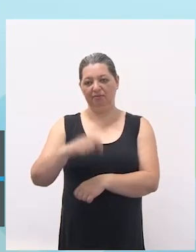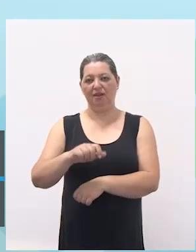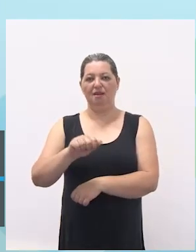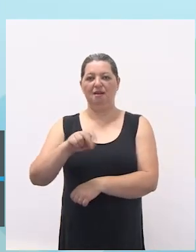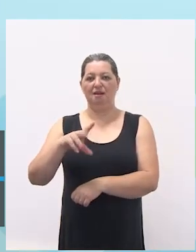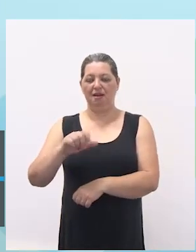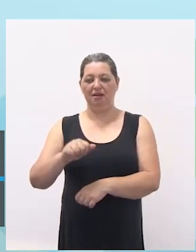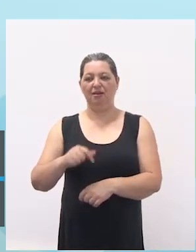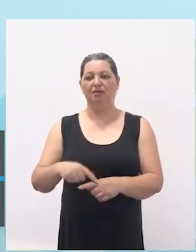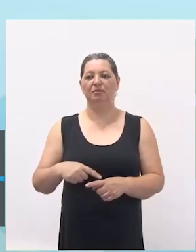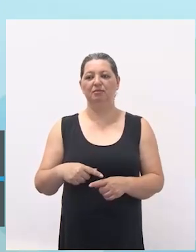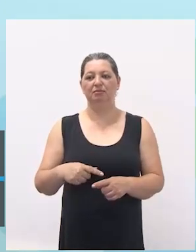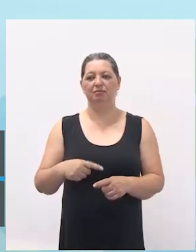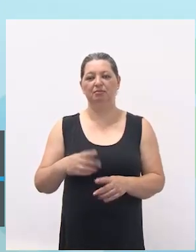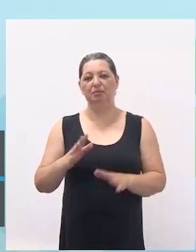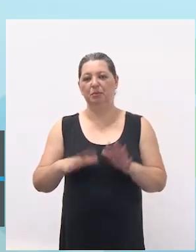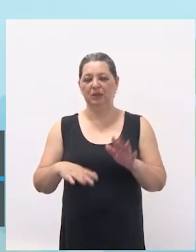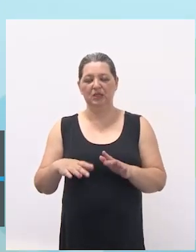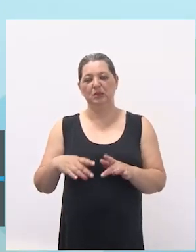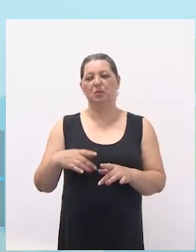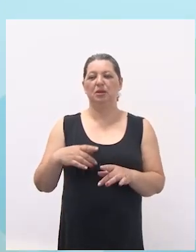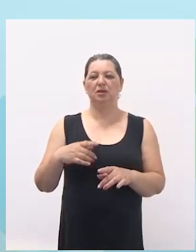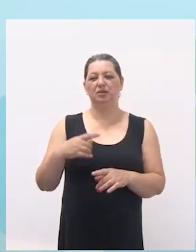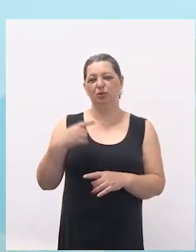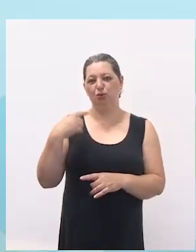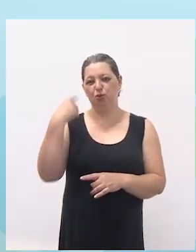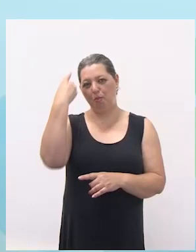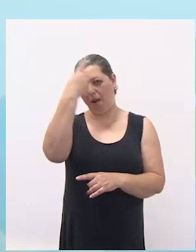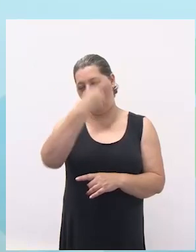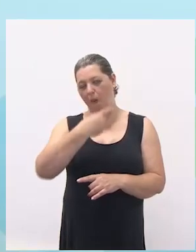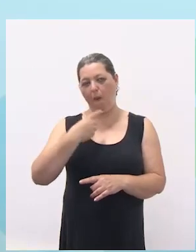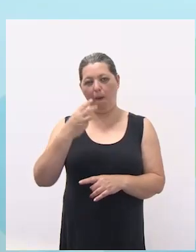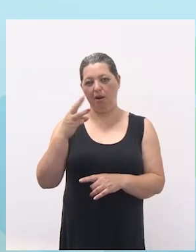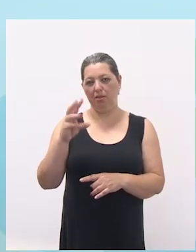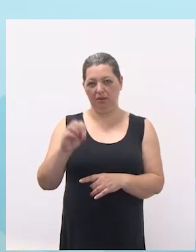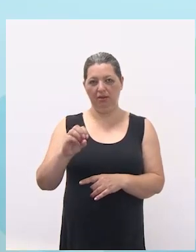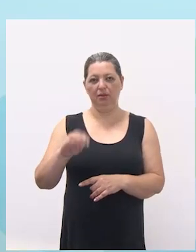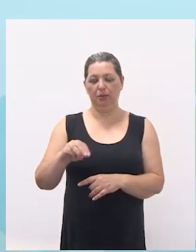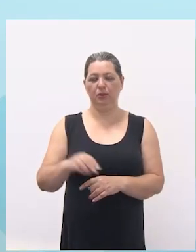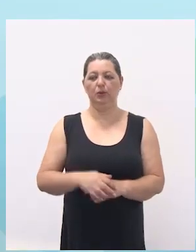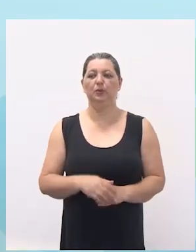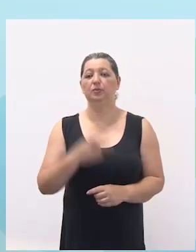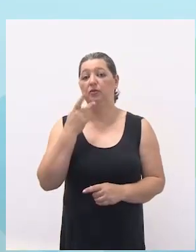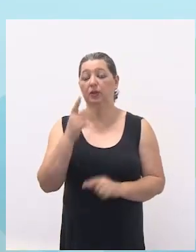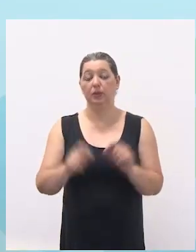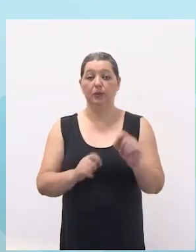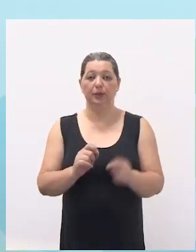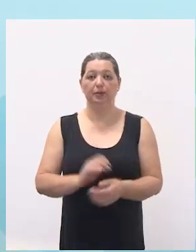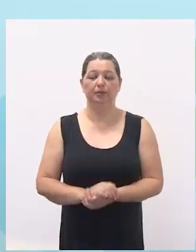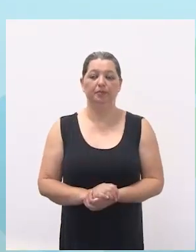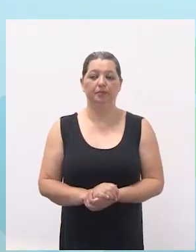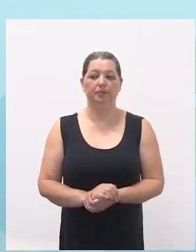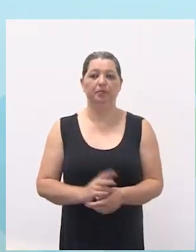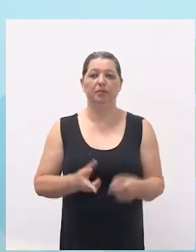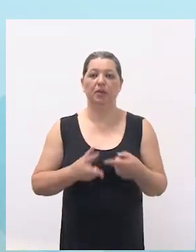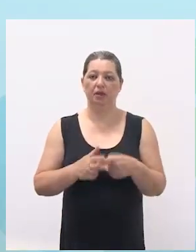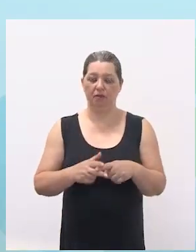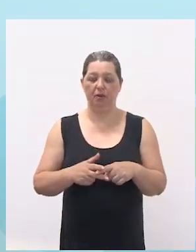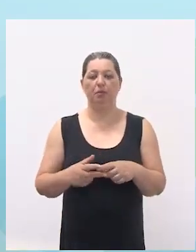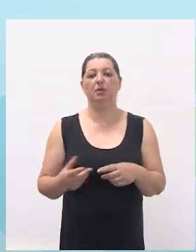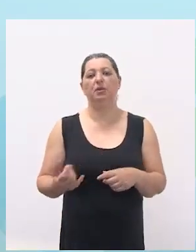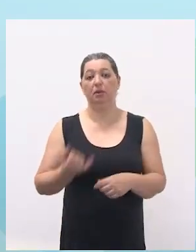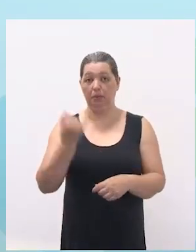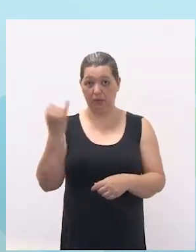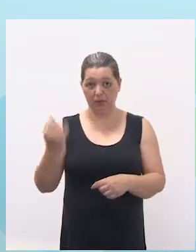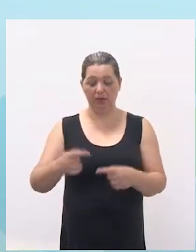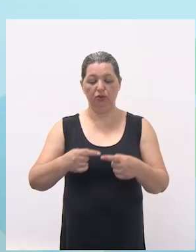vocês nessa 1h30 aí, para a gente trabalhar um pouquinho, falar um pouquinho sobre uma ferramenta muito importante do Google que a